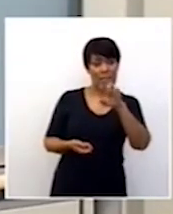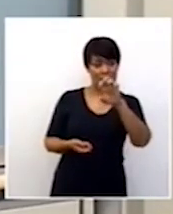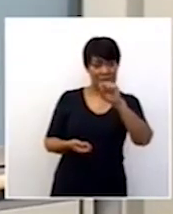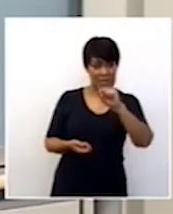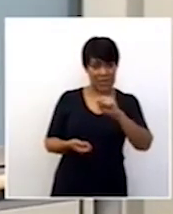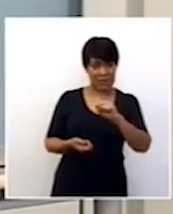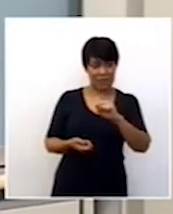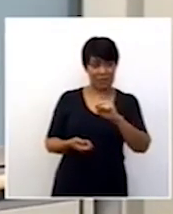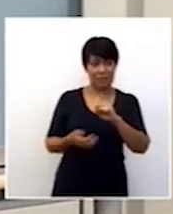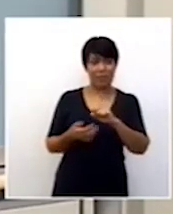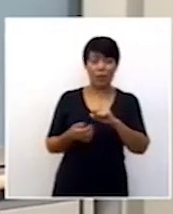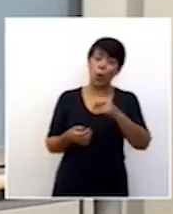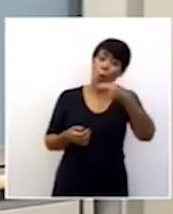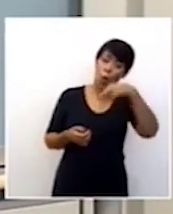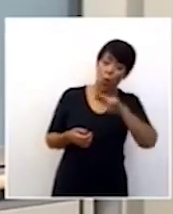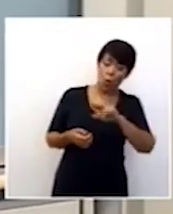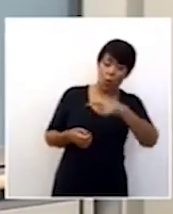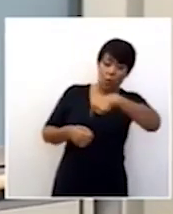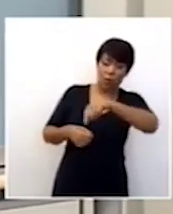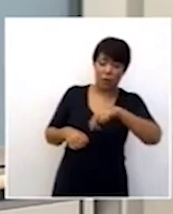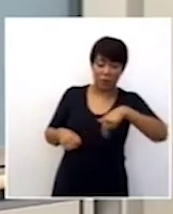pé, que é um bom exercício,